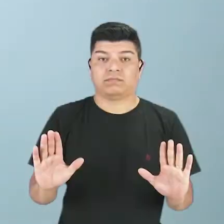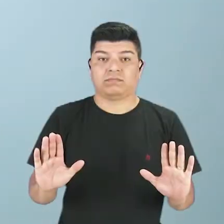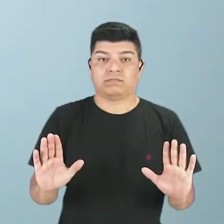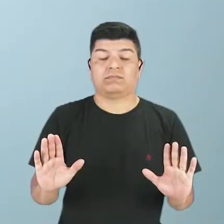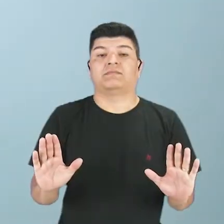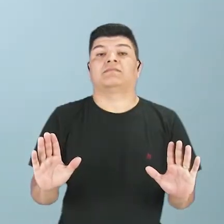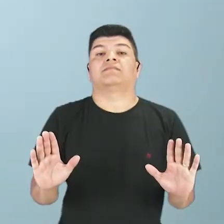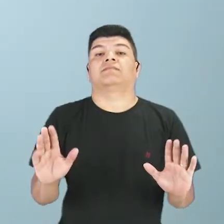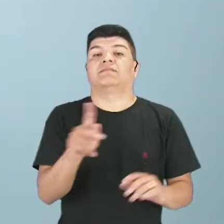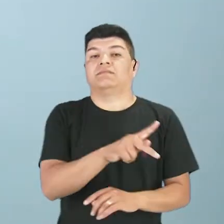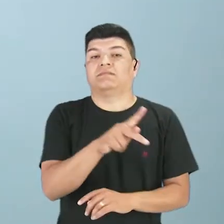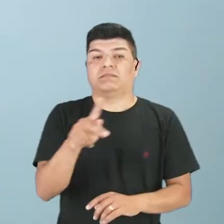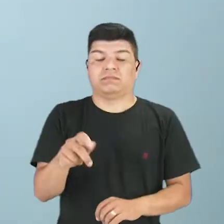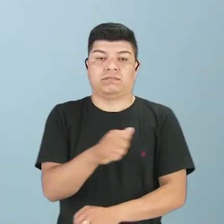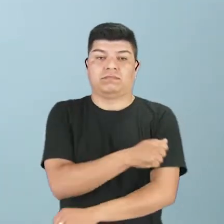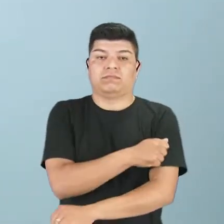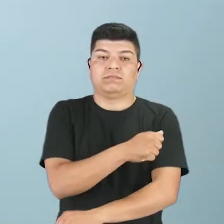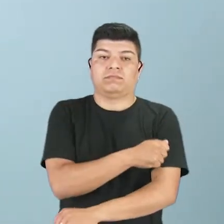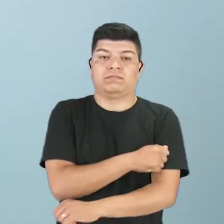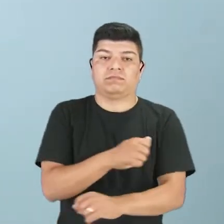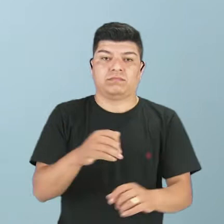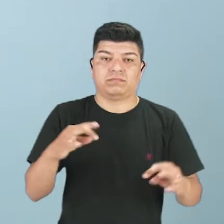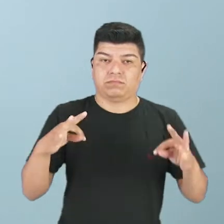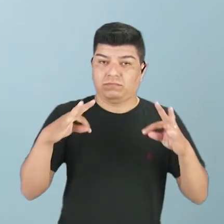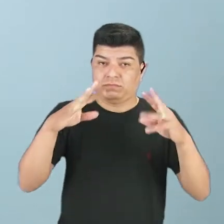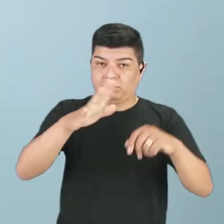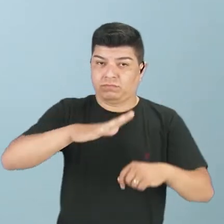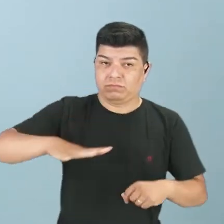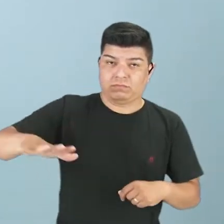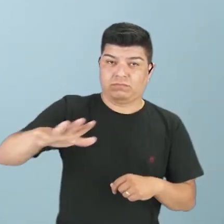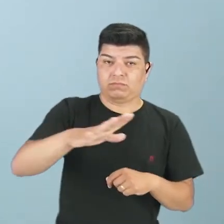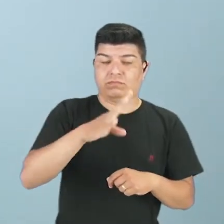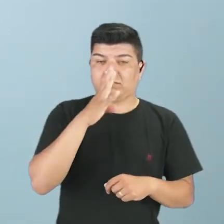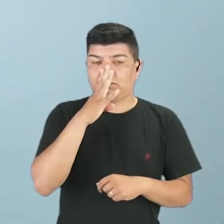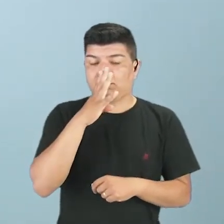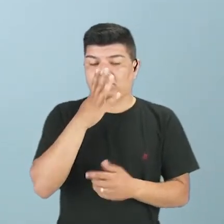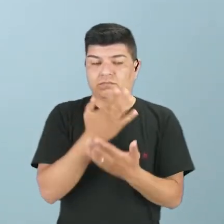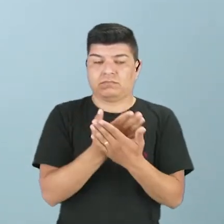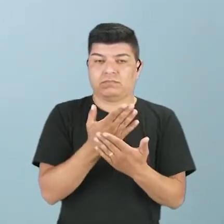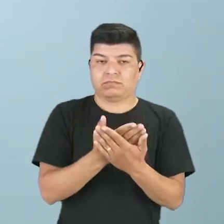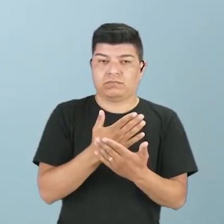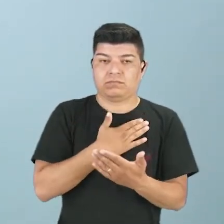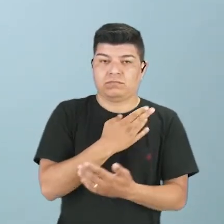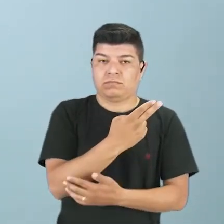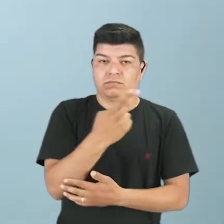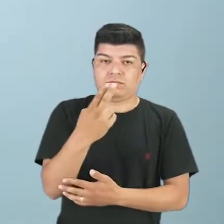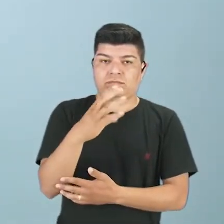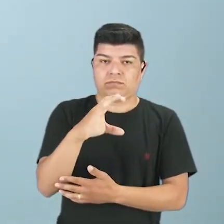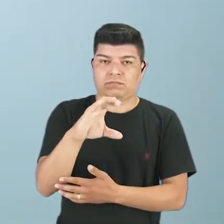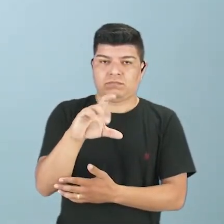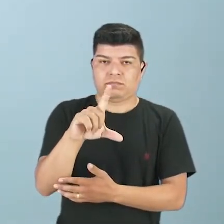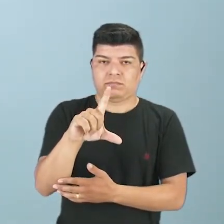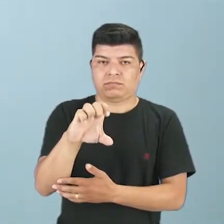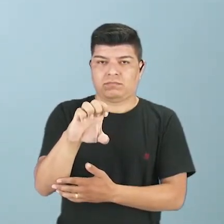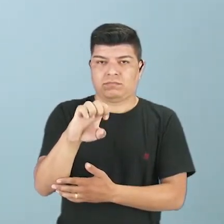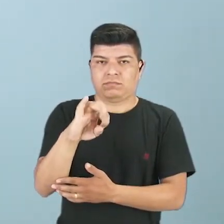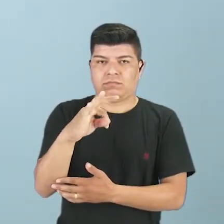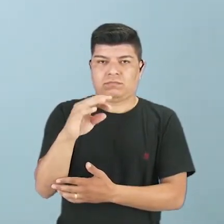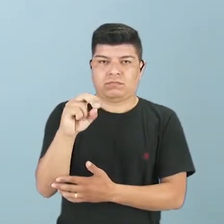Alô, professores, alunos e público em geral que nos acompanham em mais uma aula. Meu nome é Cleilton